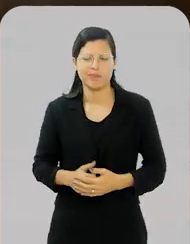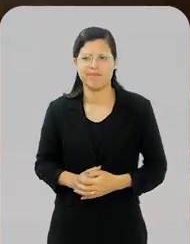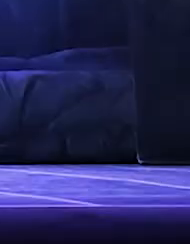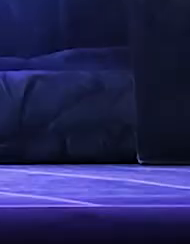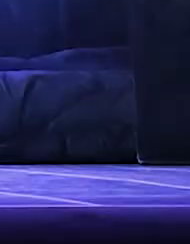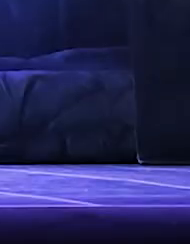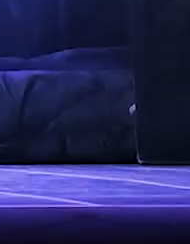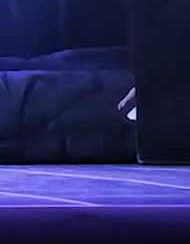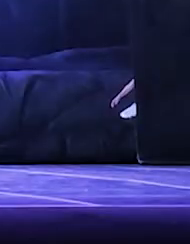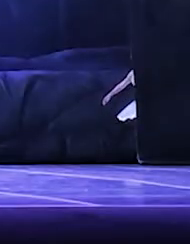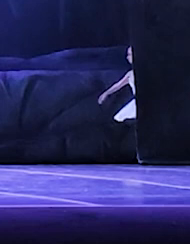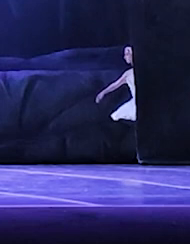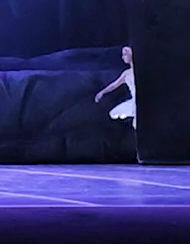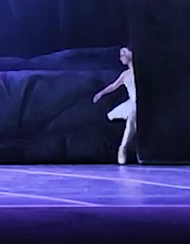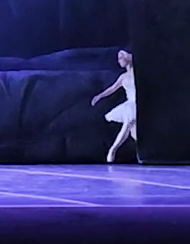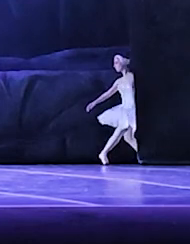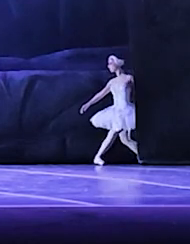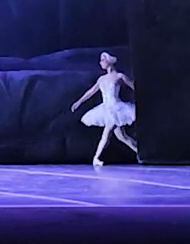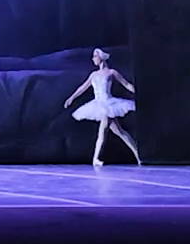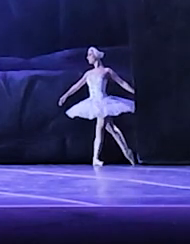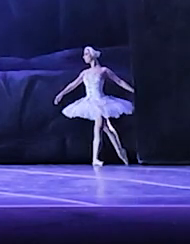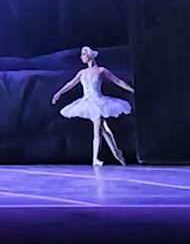etc.